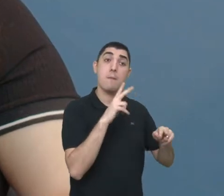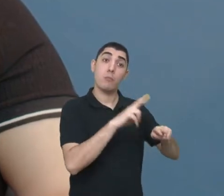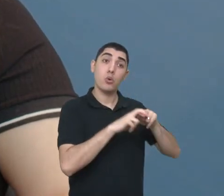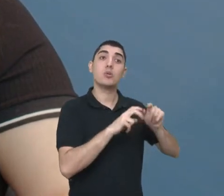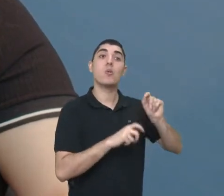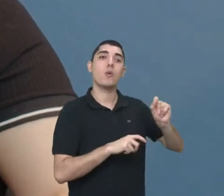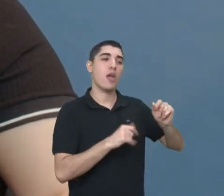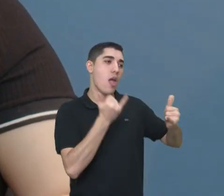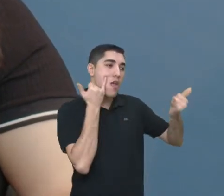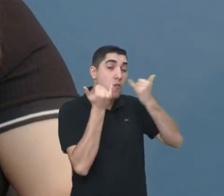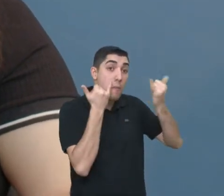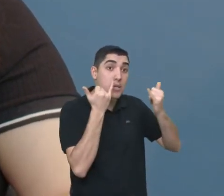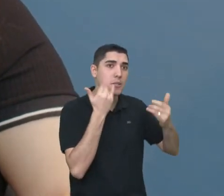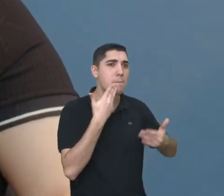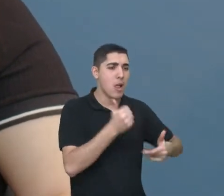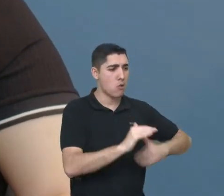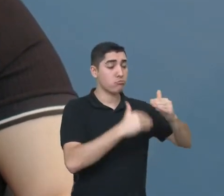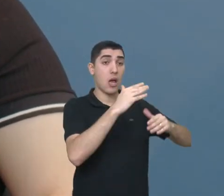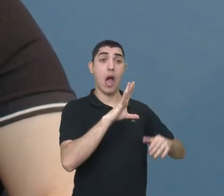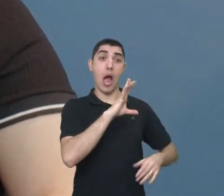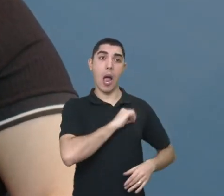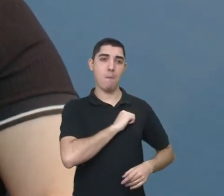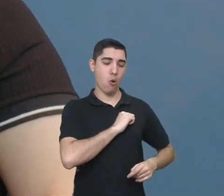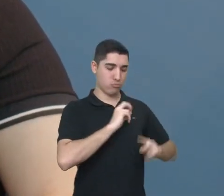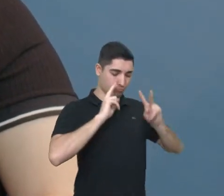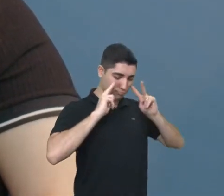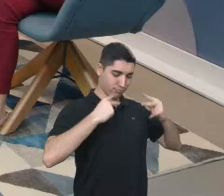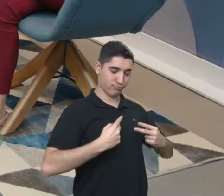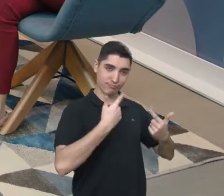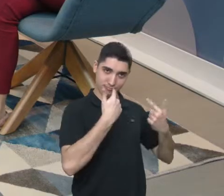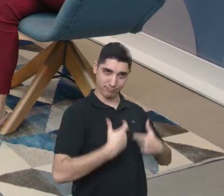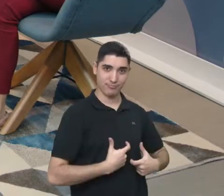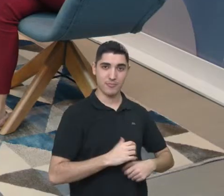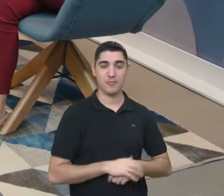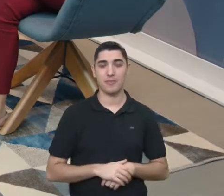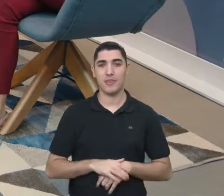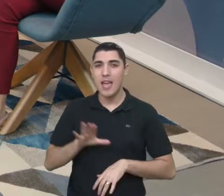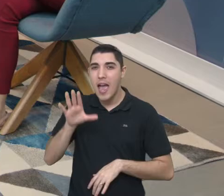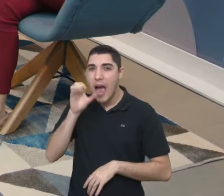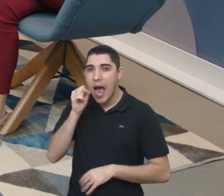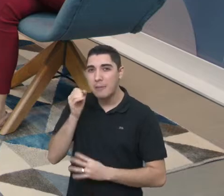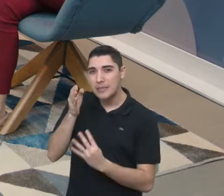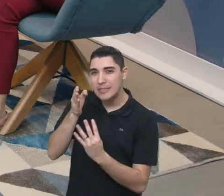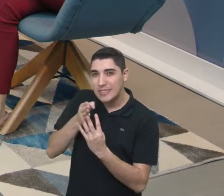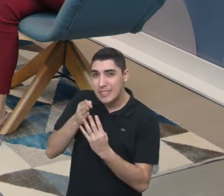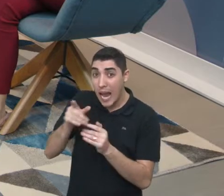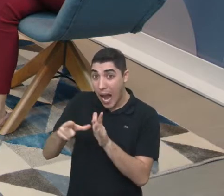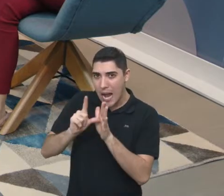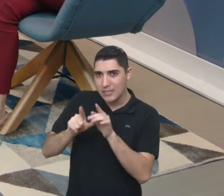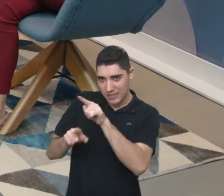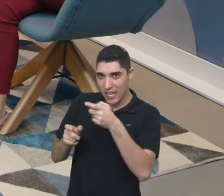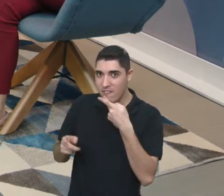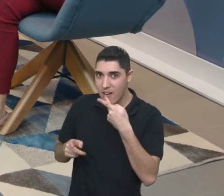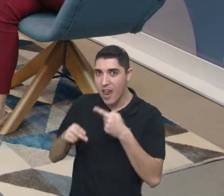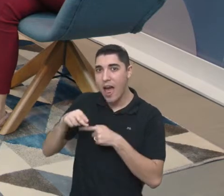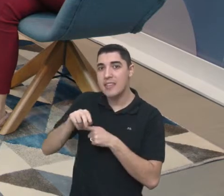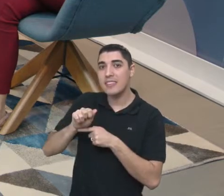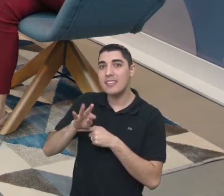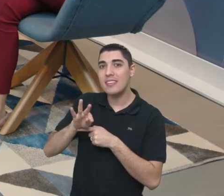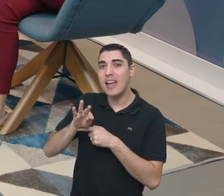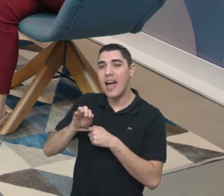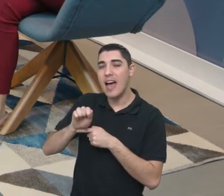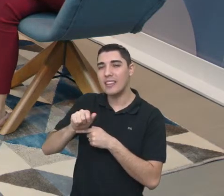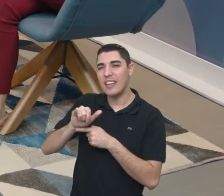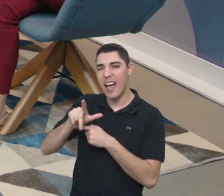mais construtivo, mais positivo sobre amor próprio. Rapidamente, antes da gente chamar um intervalo, quer fazer uma pontuação, Natália?